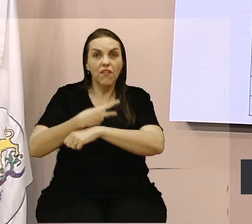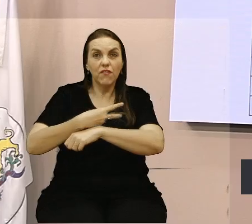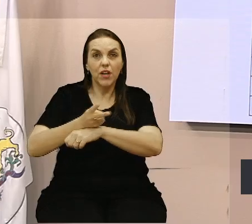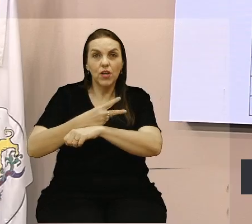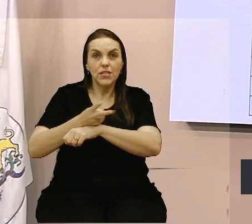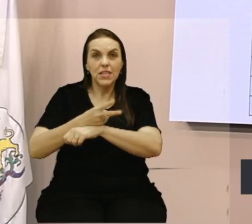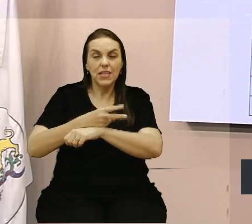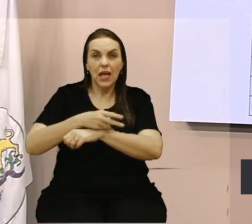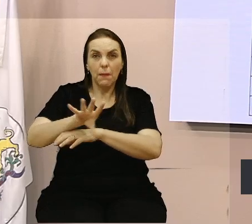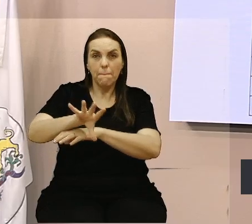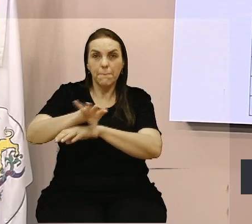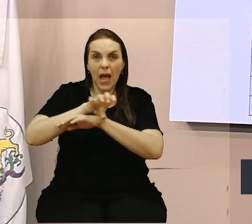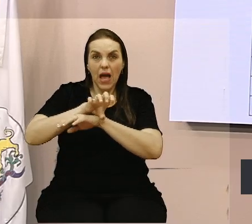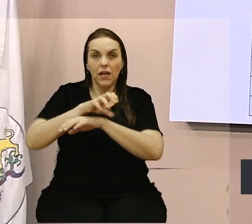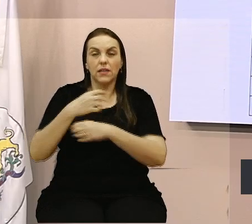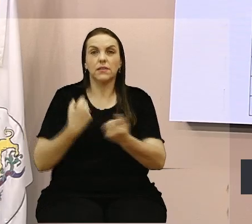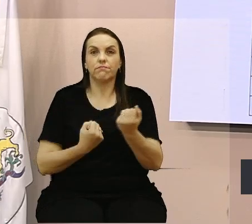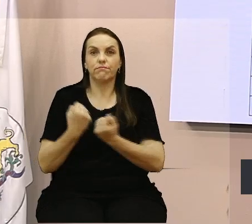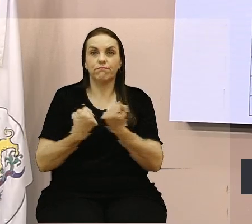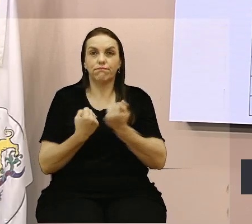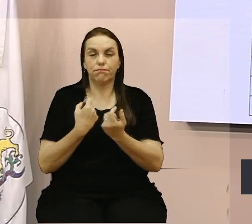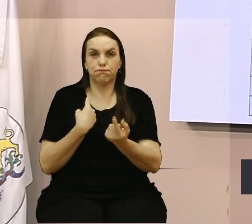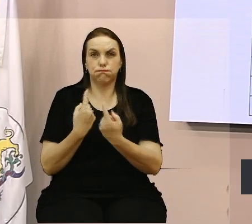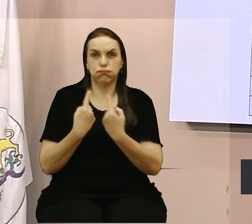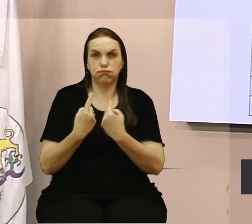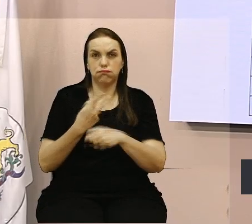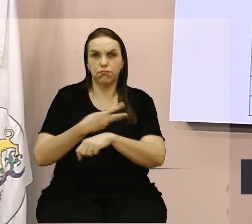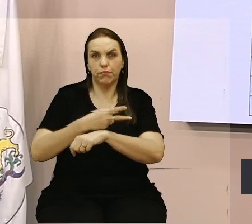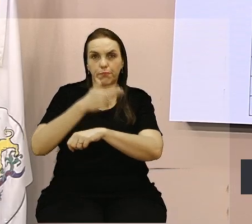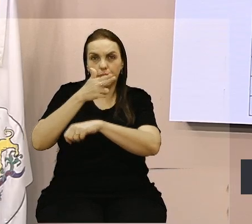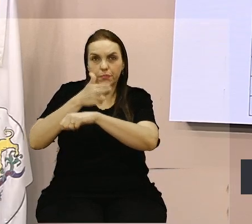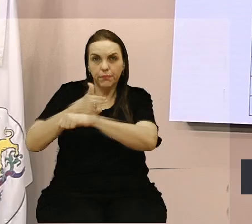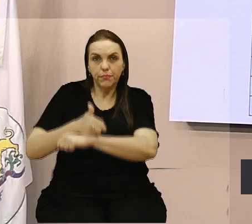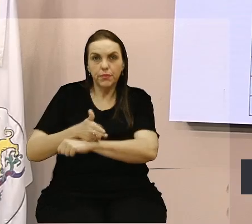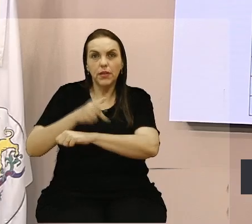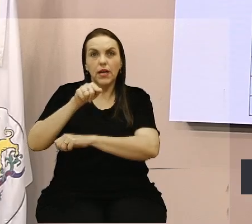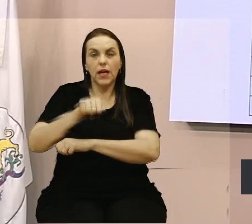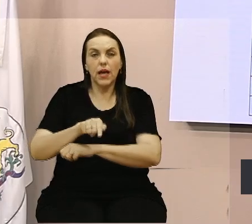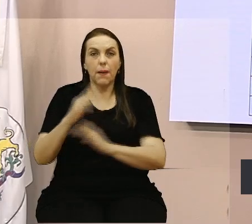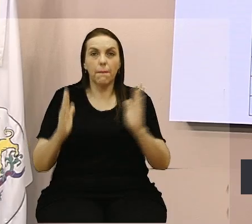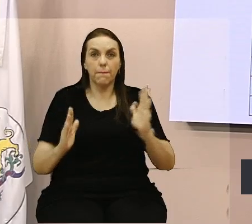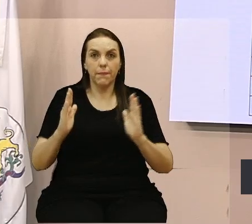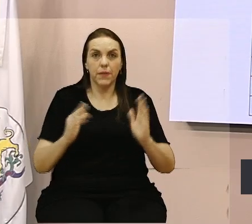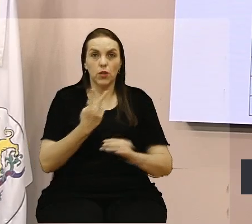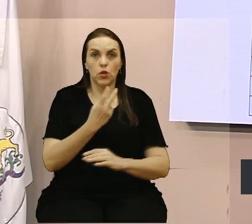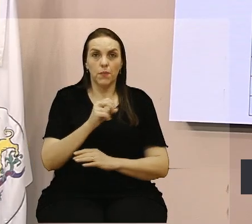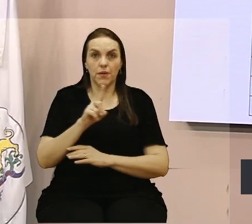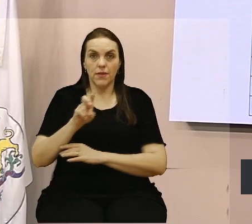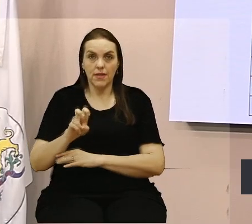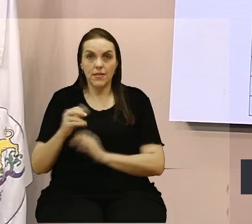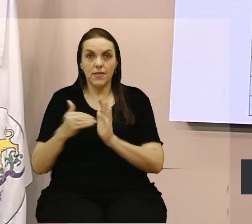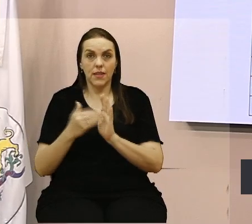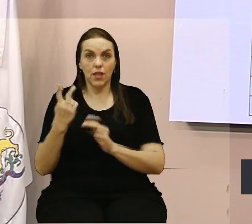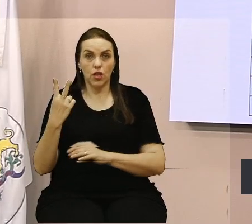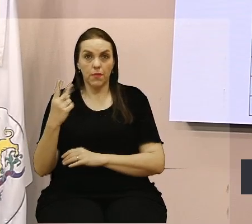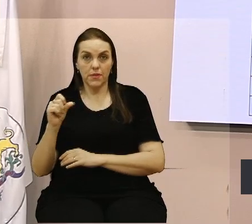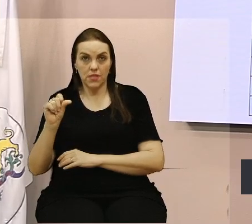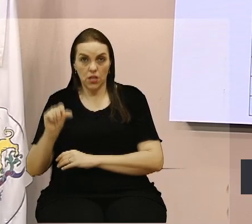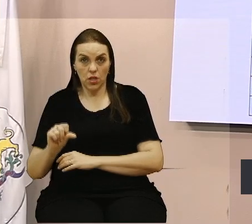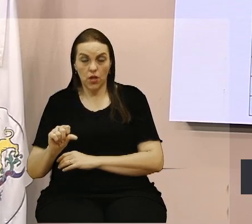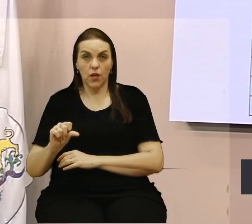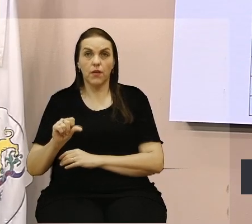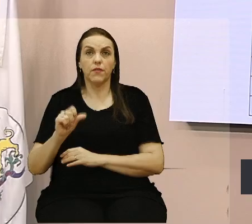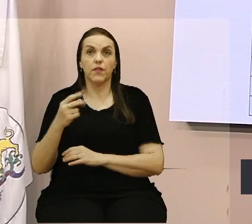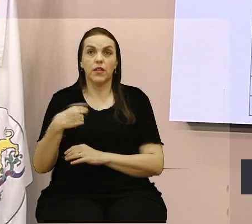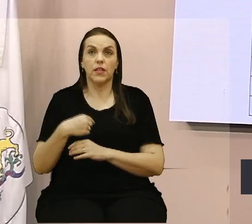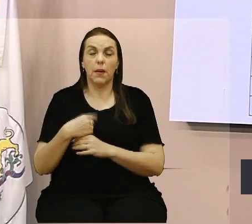nós flagramos de veículos, né, com o radar móvel no período de 2015 a 2019.